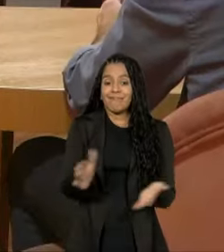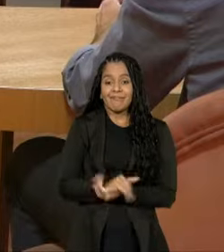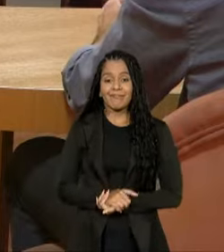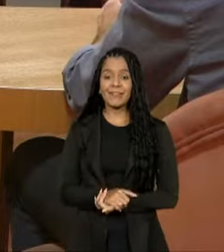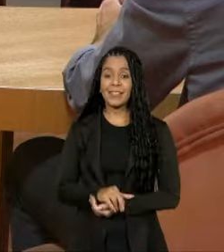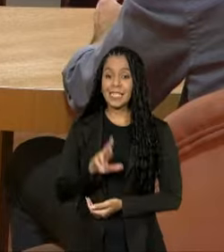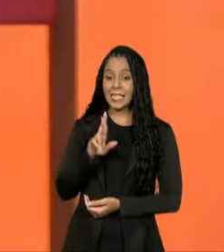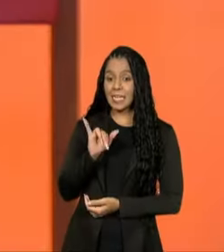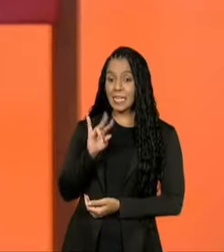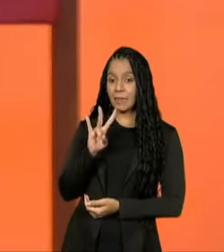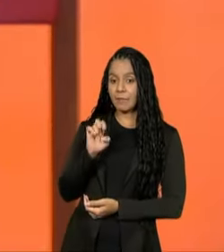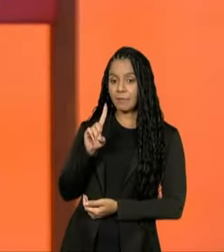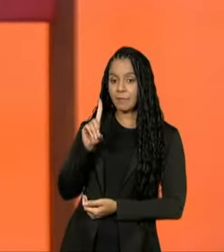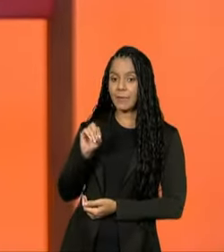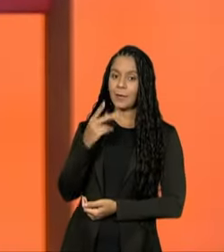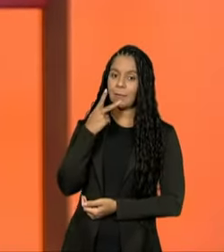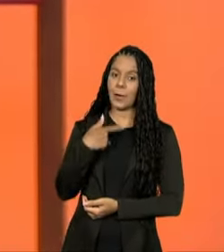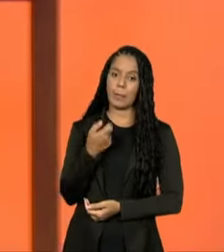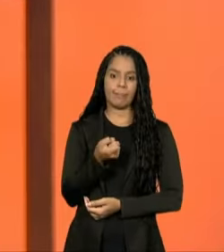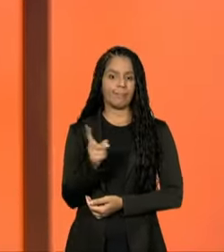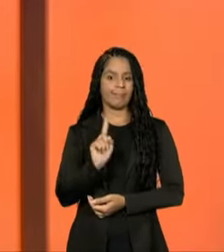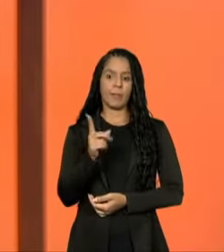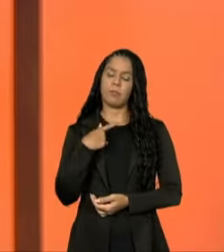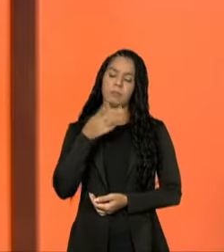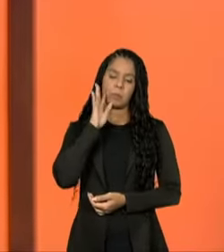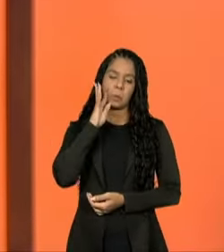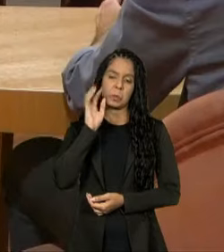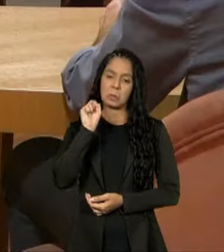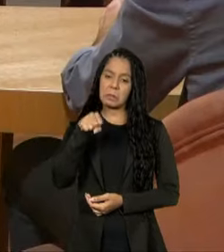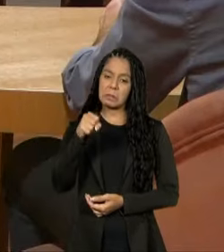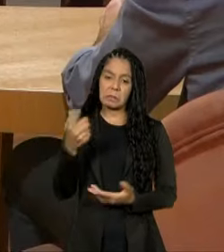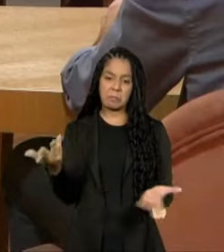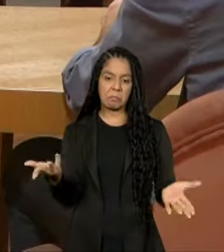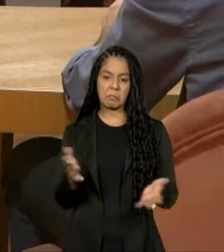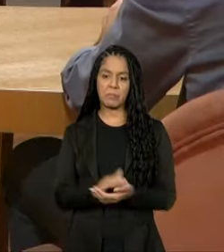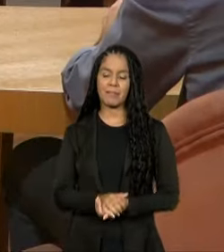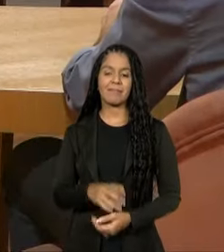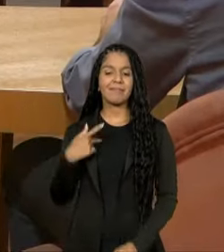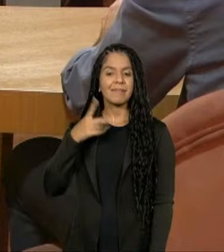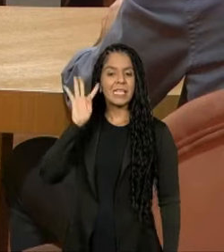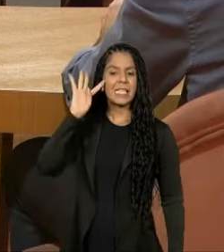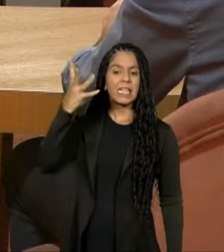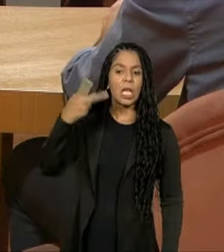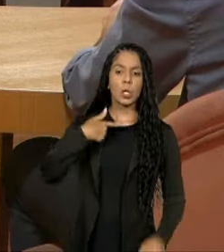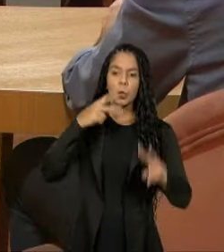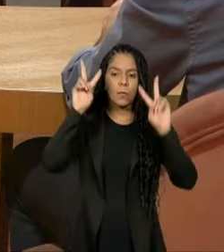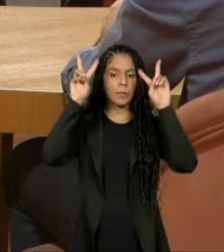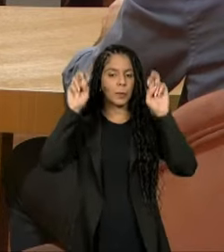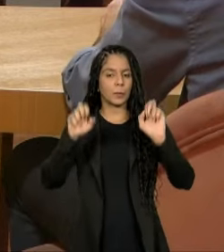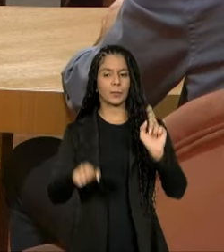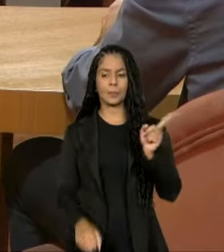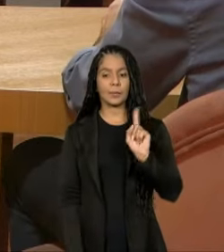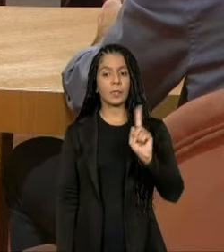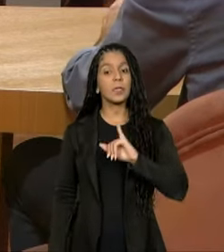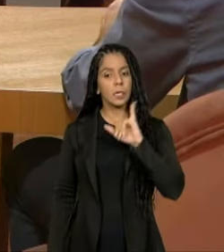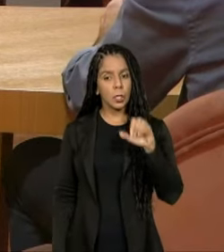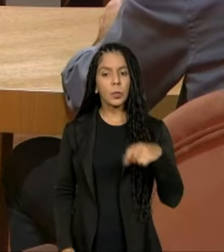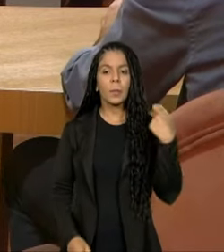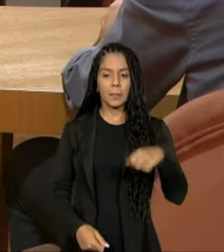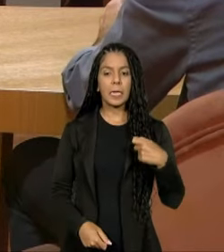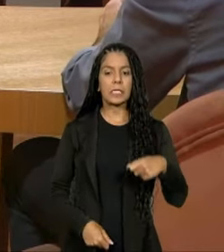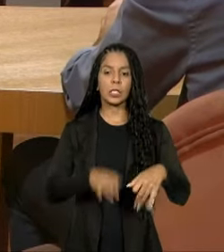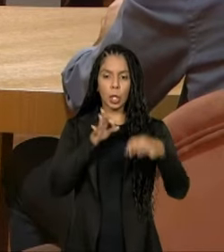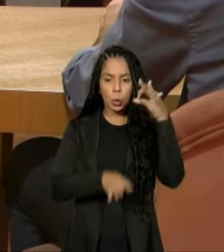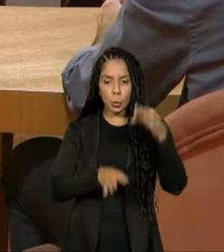continua negando, né? Ah, imagino que sim, Por isso que eu digo assim, tá resolvido o assunto... Não, isso tem que ser julgado, né? Tem que